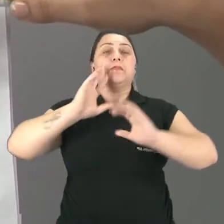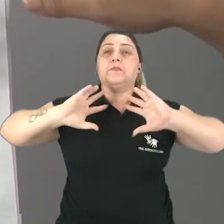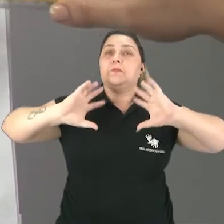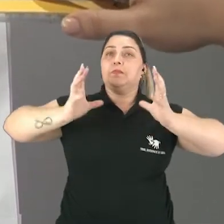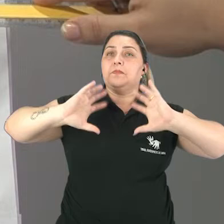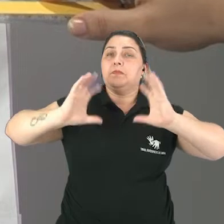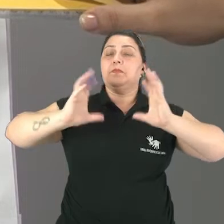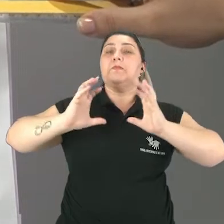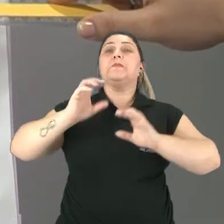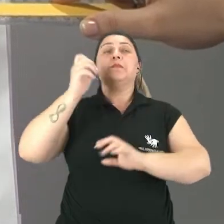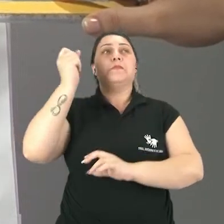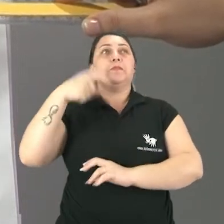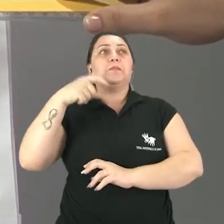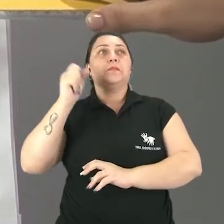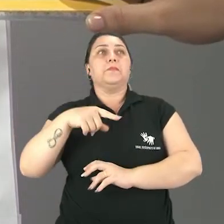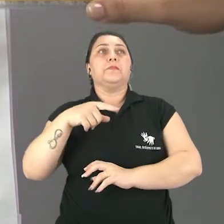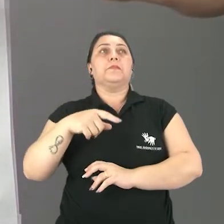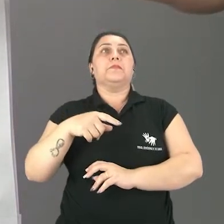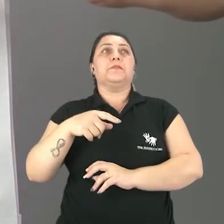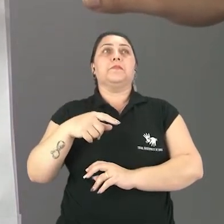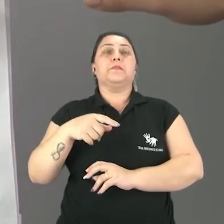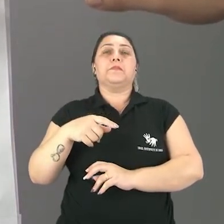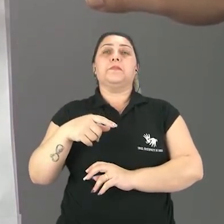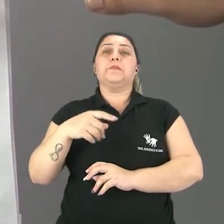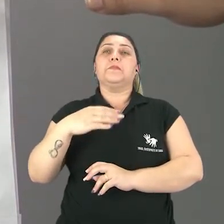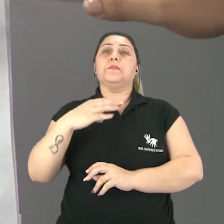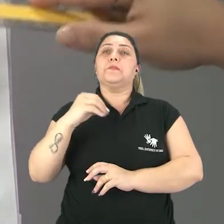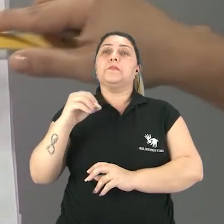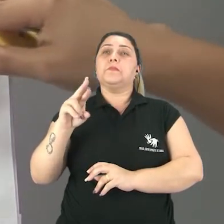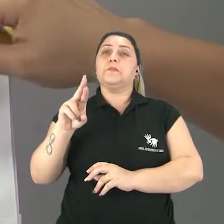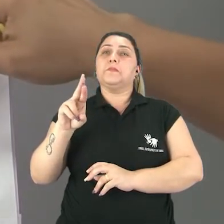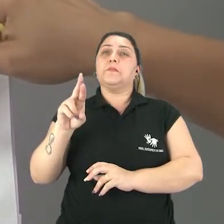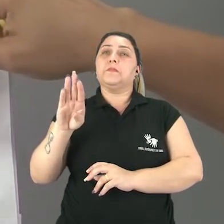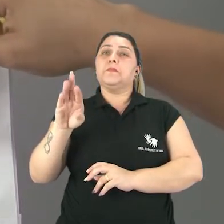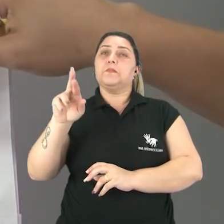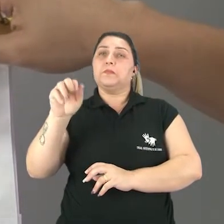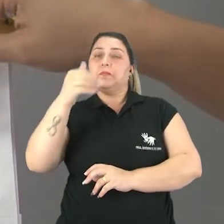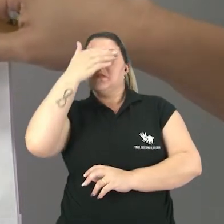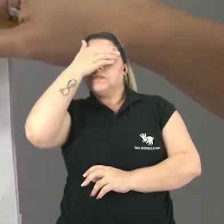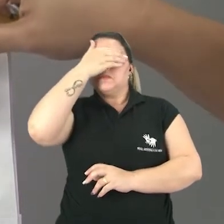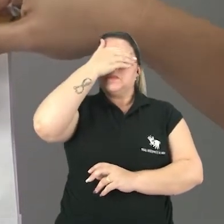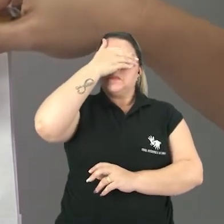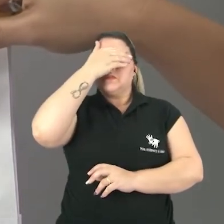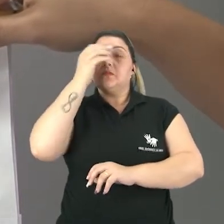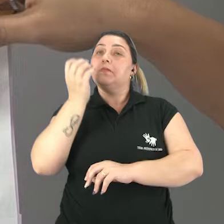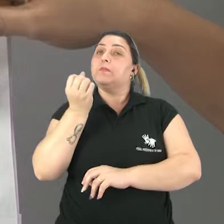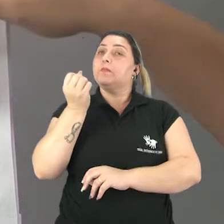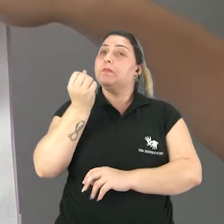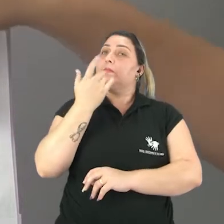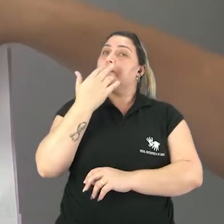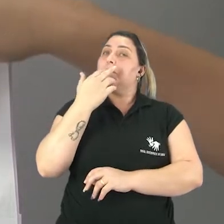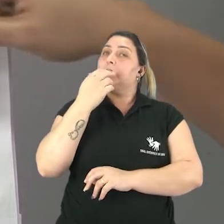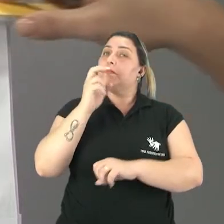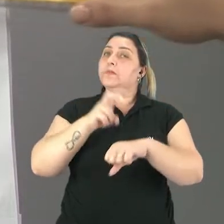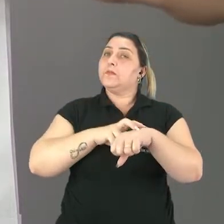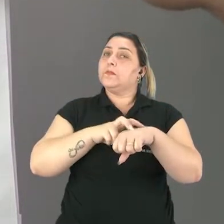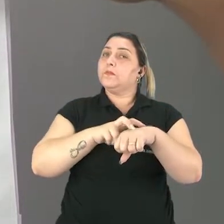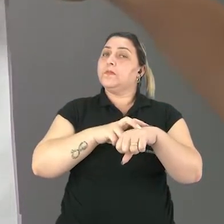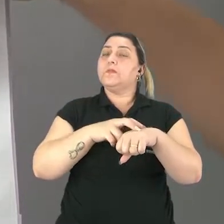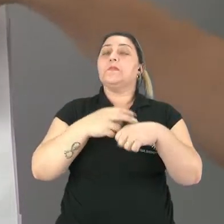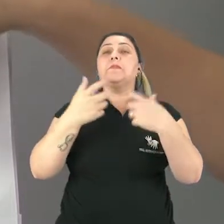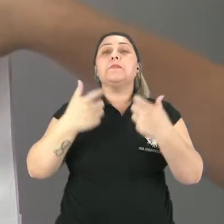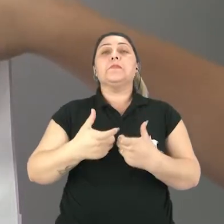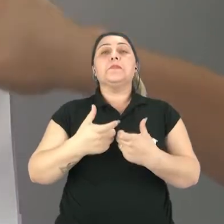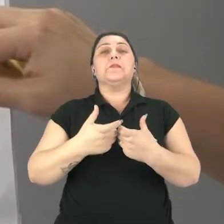bola pela cor azul e cobra cega pela cor verde. E aqui nós temos a fonte de onde foram tiradas todas